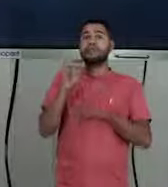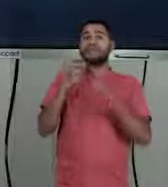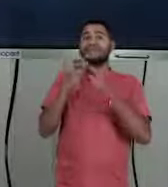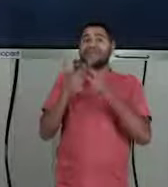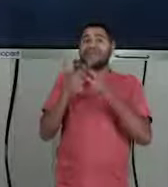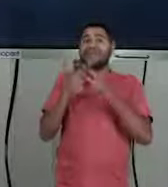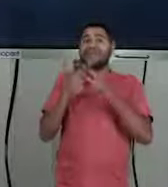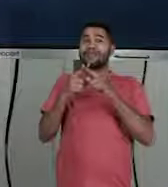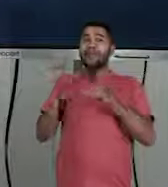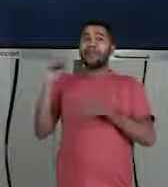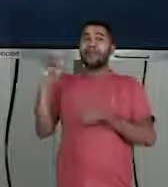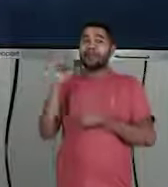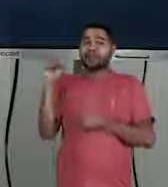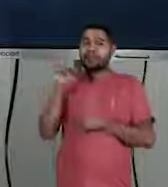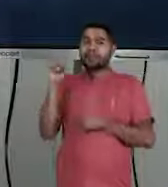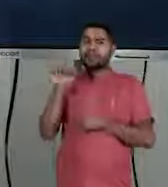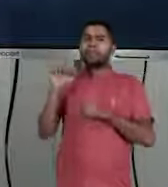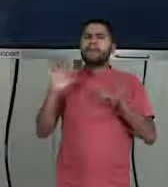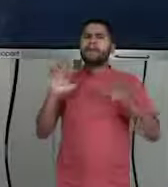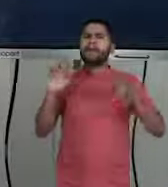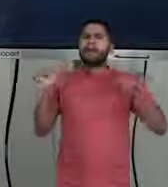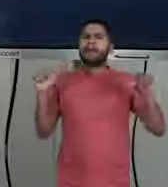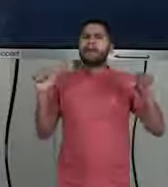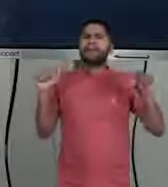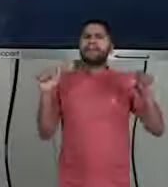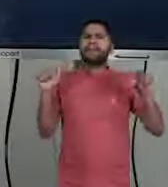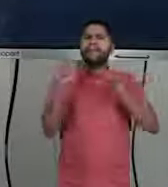segundo. Mas quem faz essa